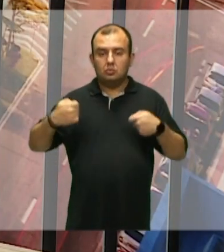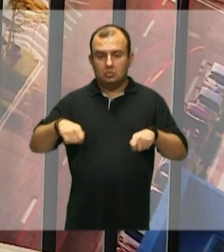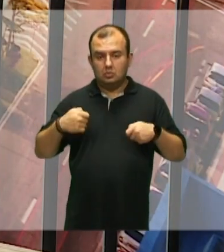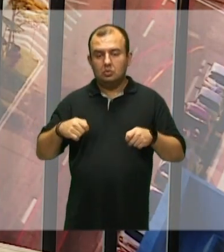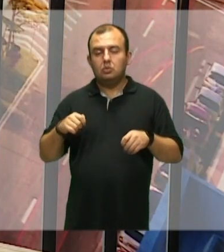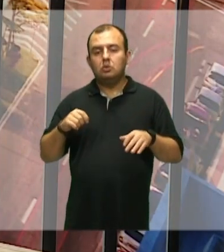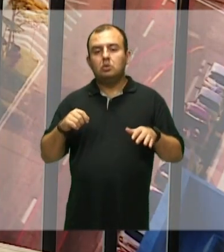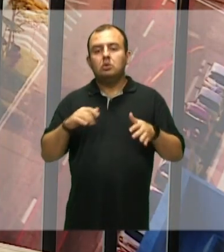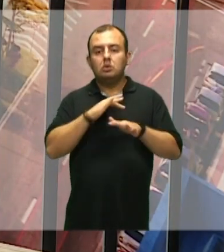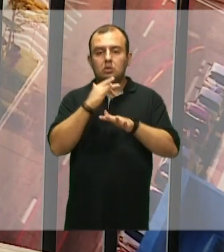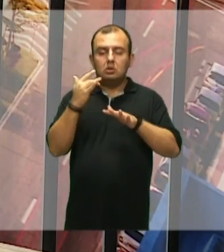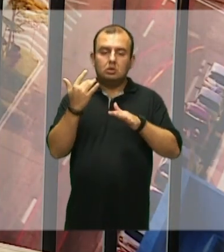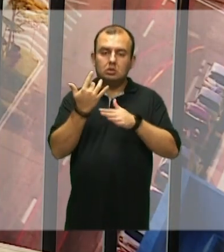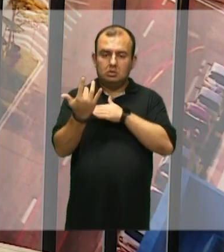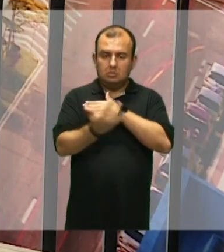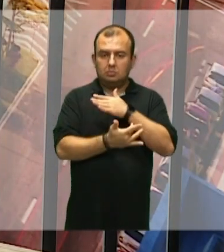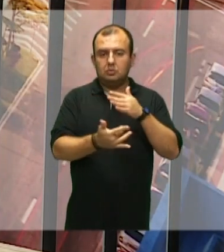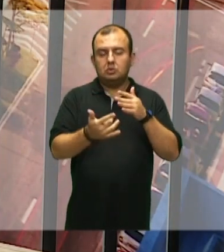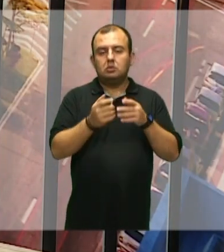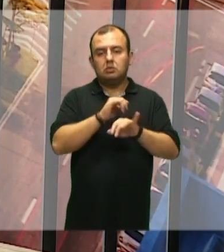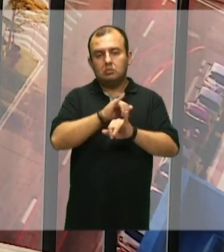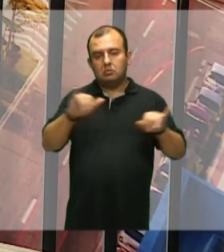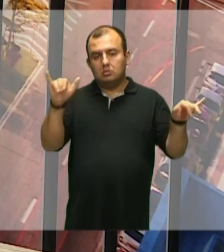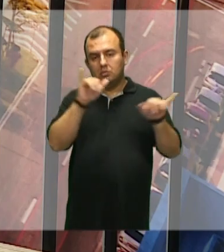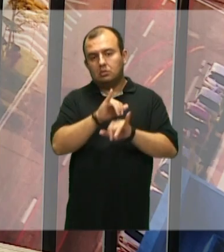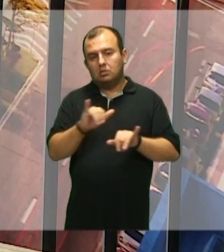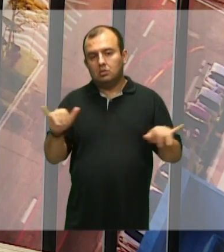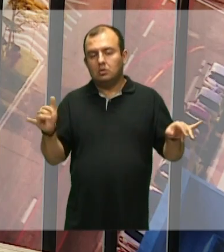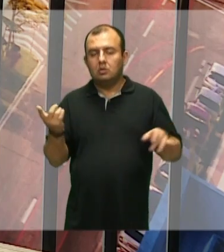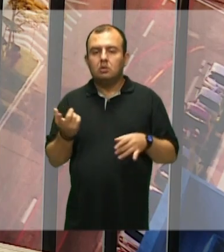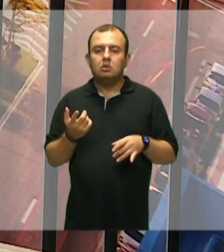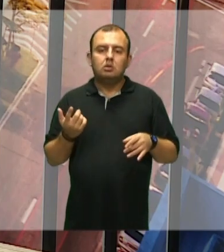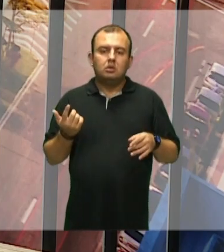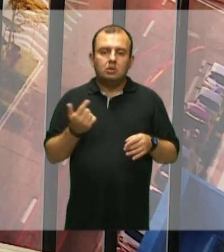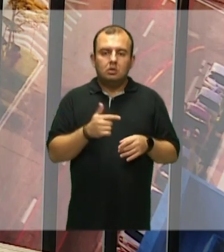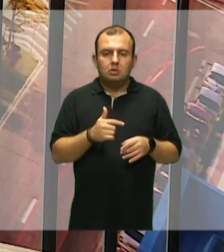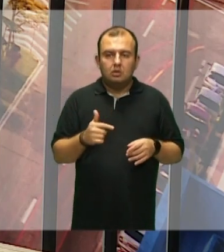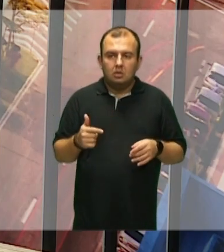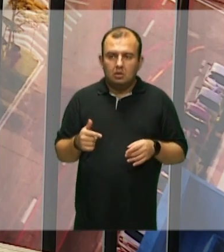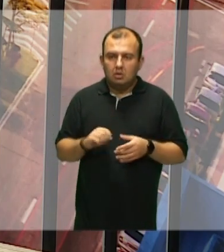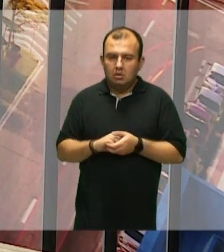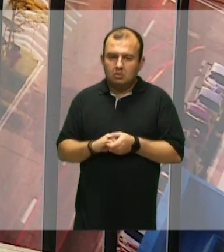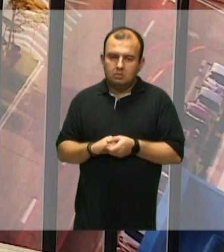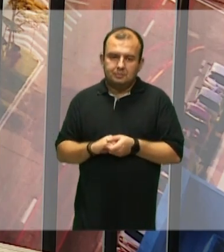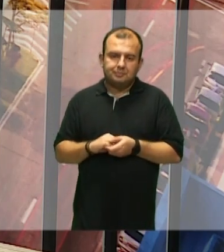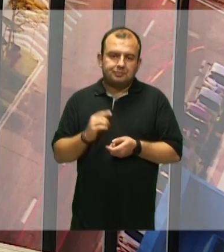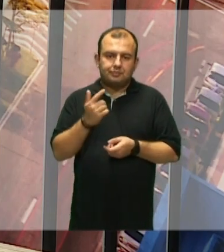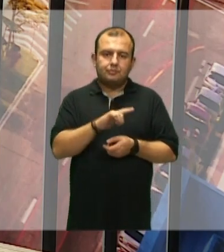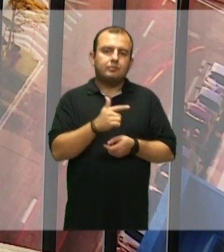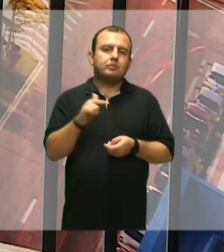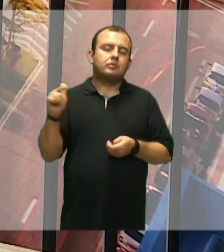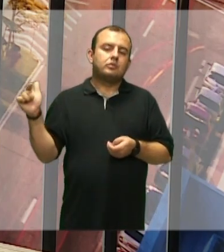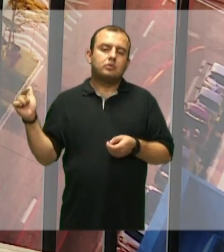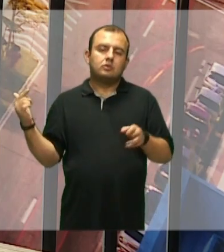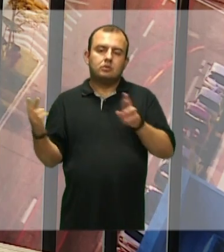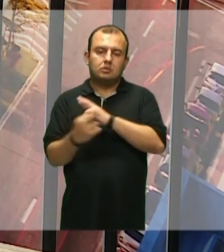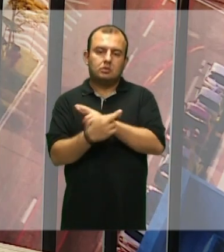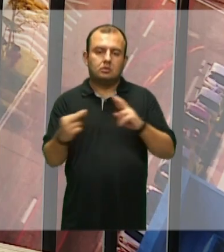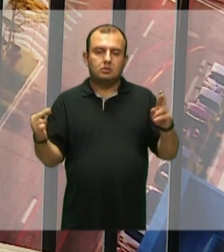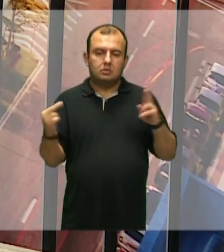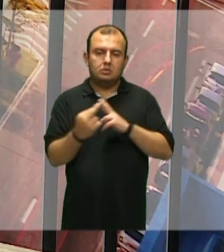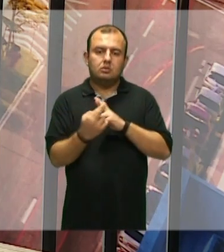na mídia, que não é, digamos assim, tão vendável. Isso, né? Isso. Que não tem uma